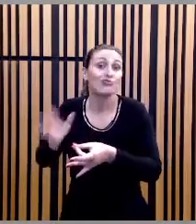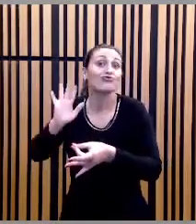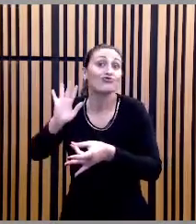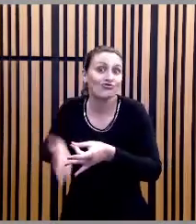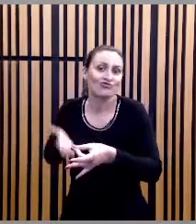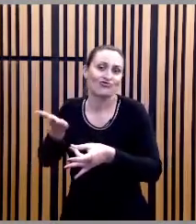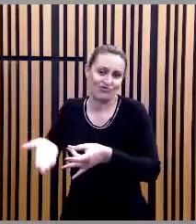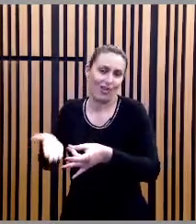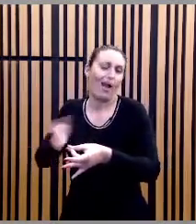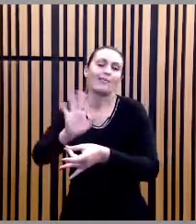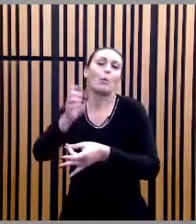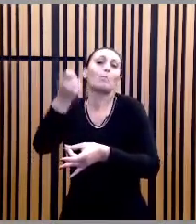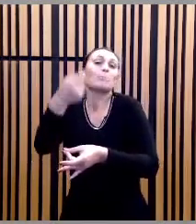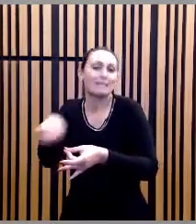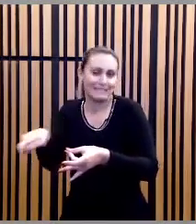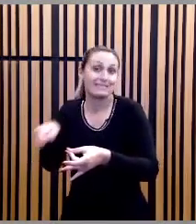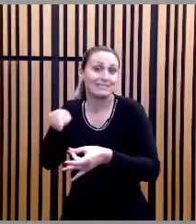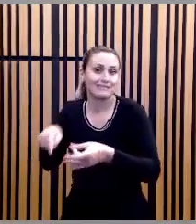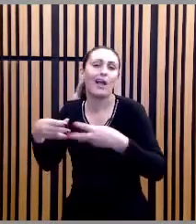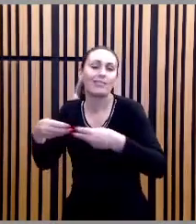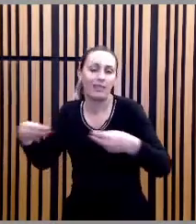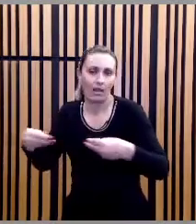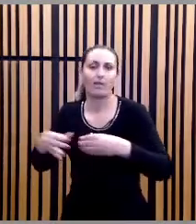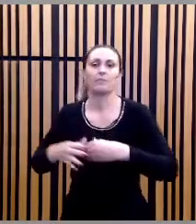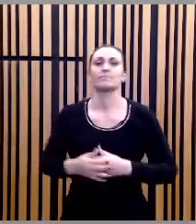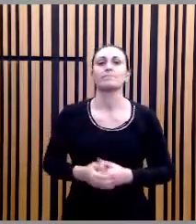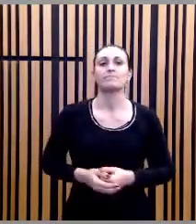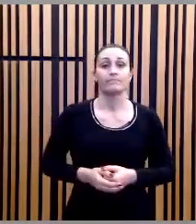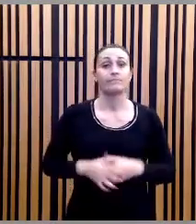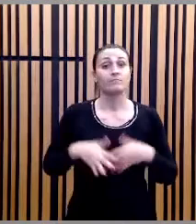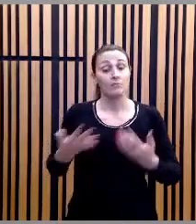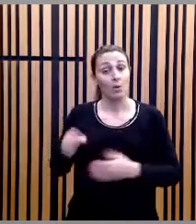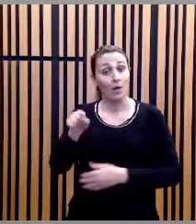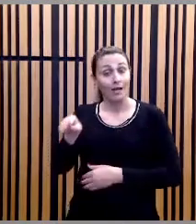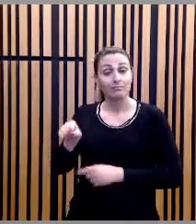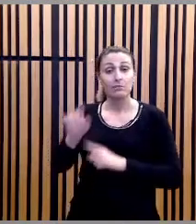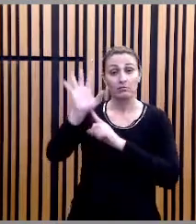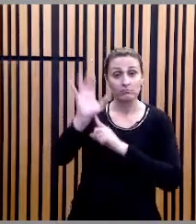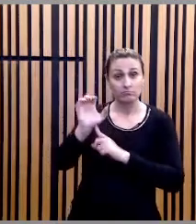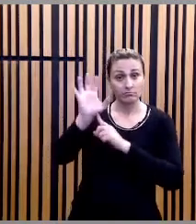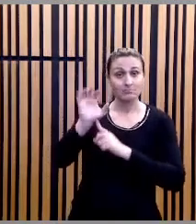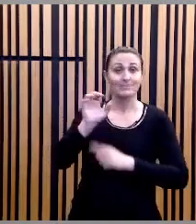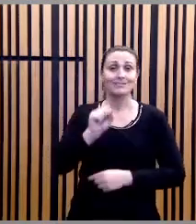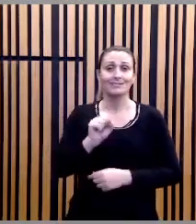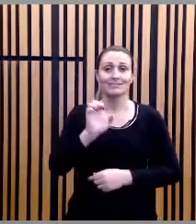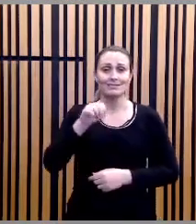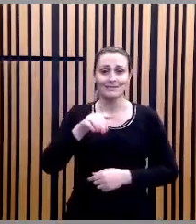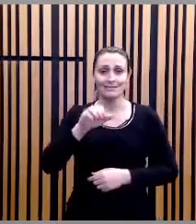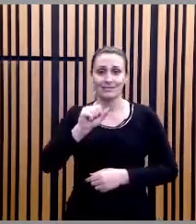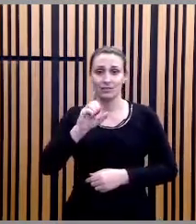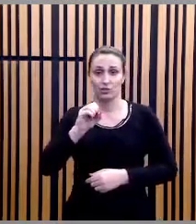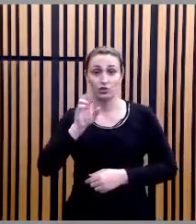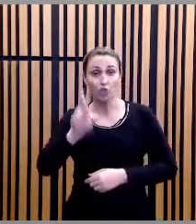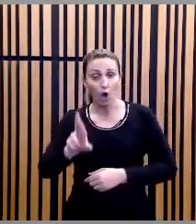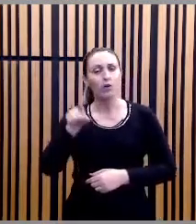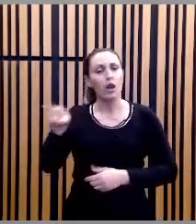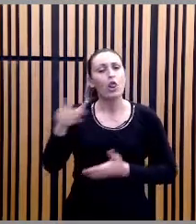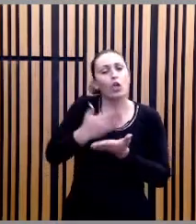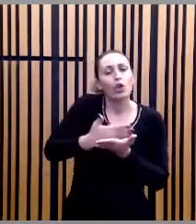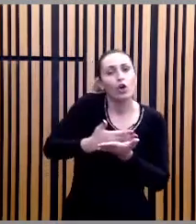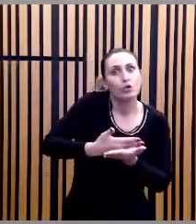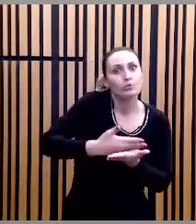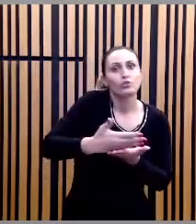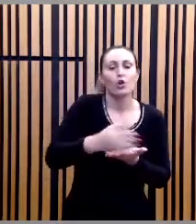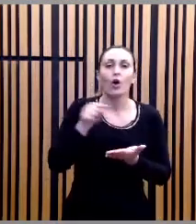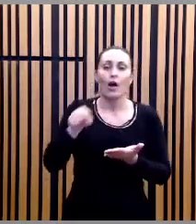não molhando onde teria necessidade, pessoal. E esse sensor, então, foi desenvolvido no começar ali no